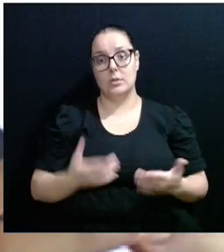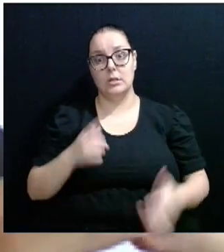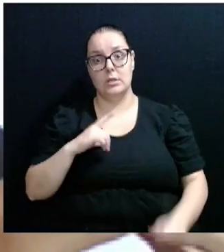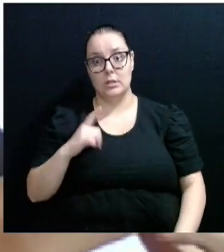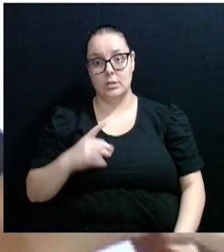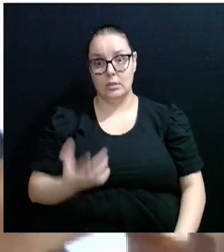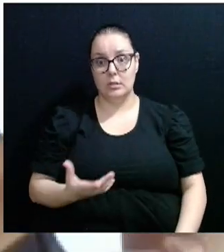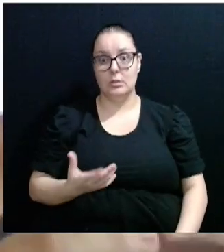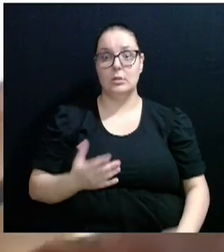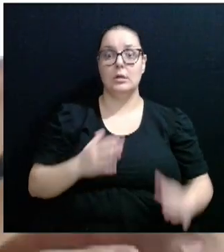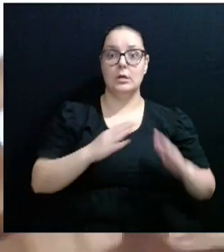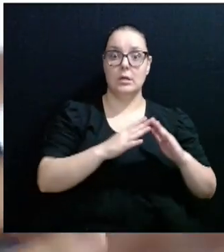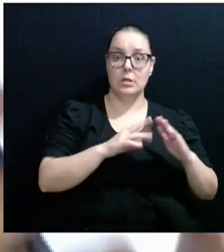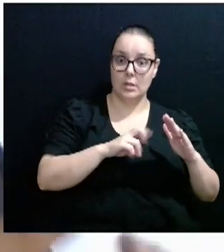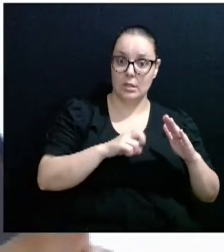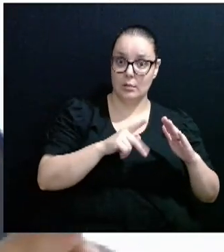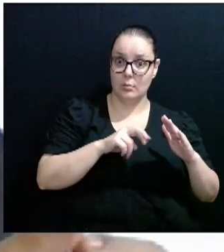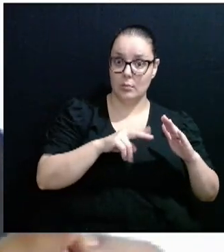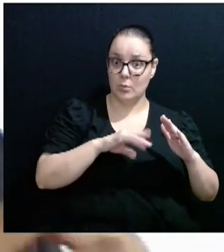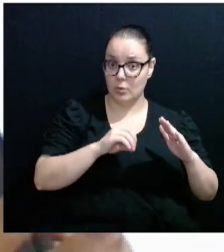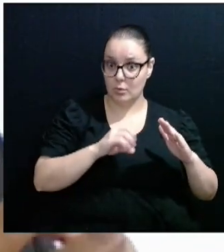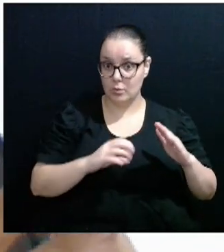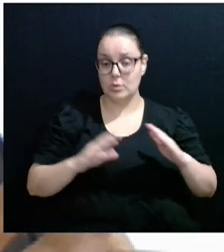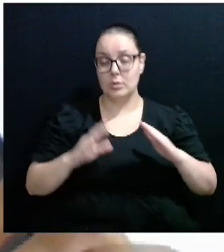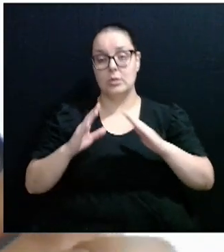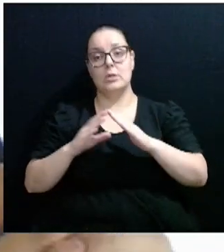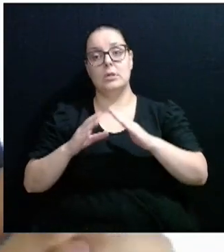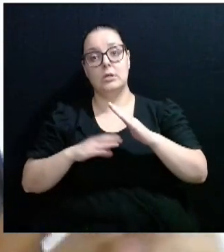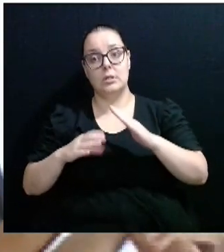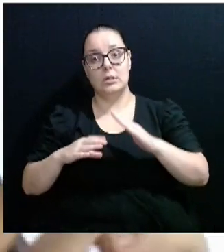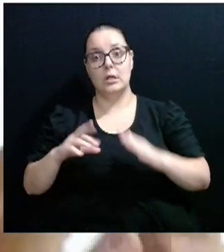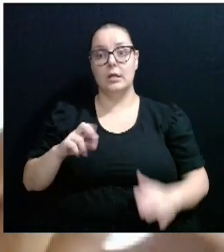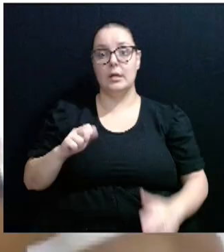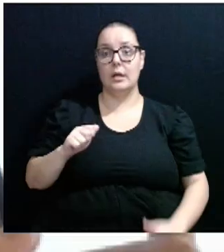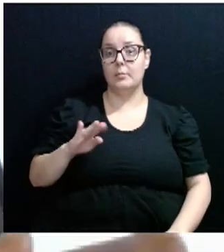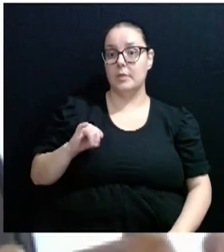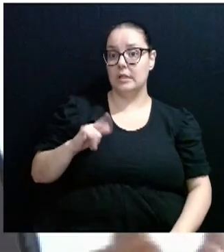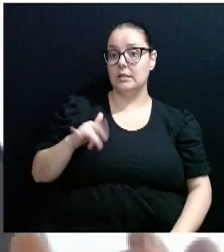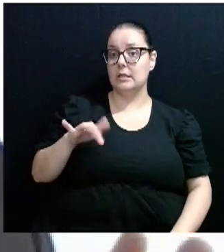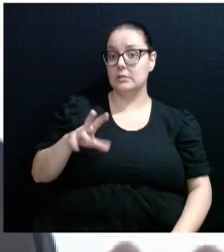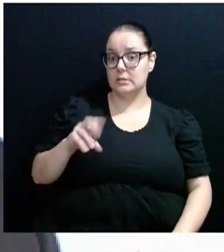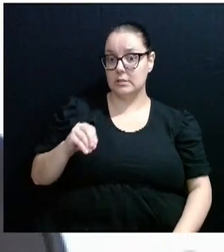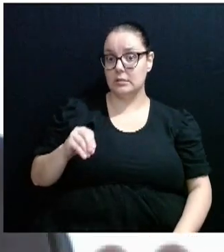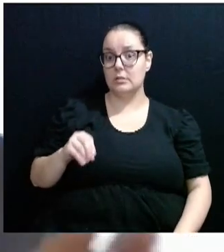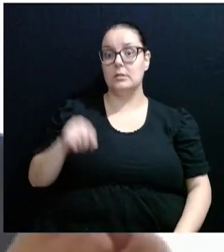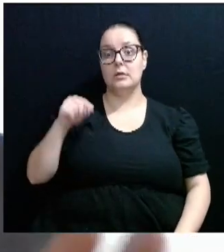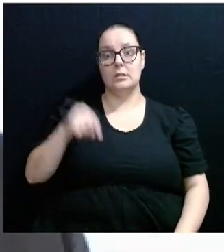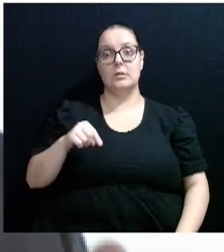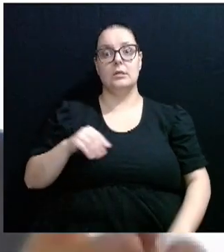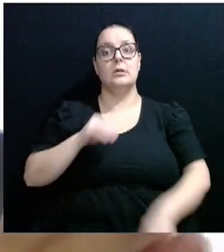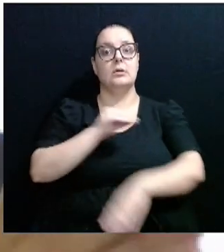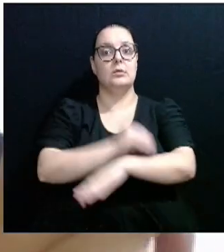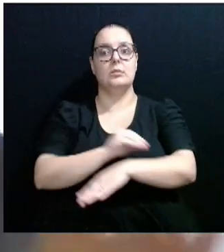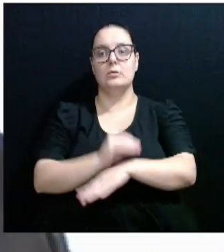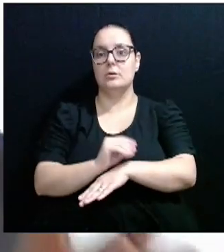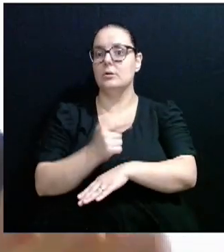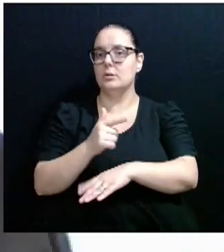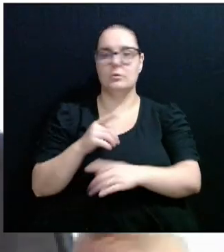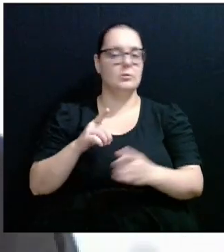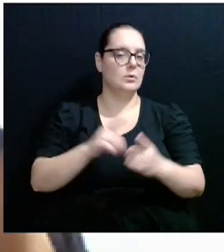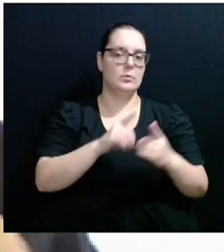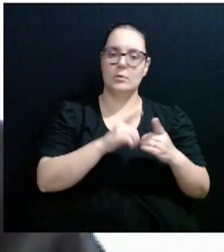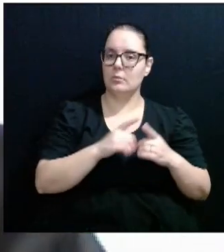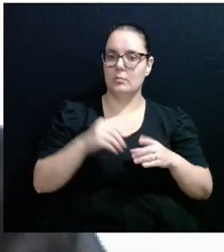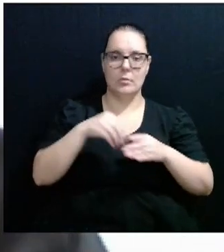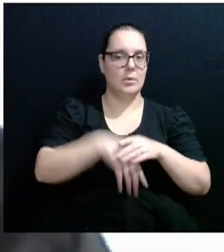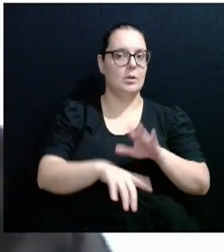repouso também, clínicas de reabilitação, tá? E esses cuidadores que não têm cobertura pela previsão legal